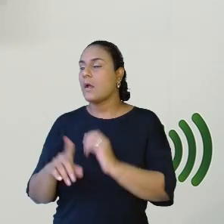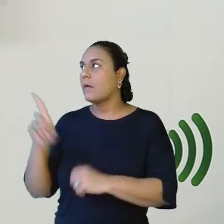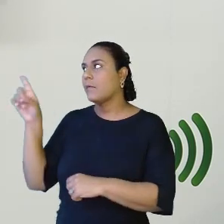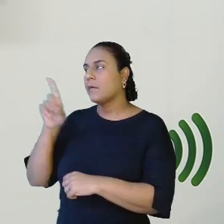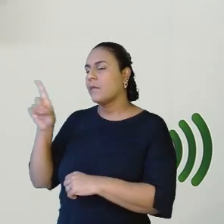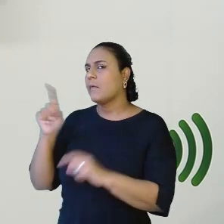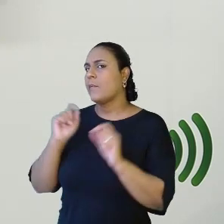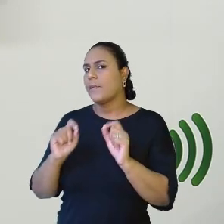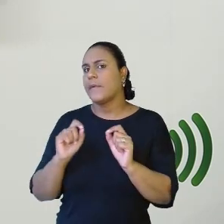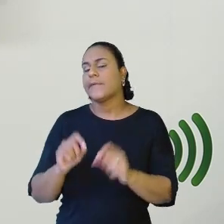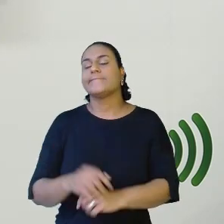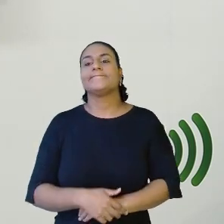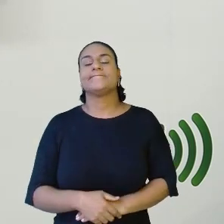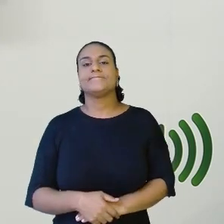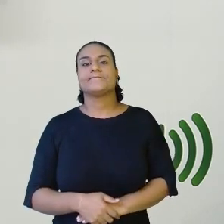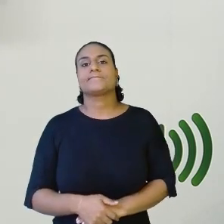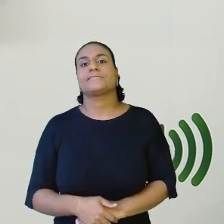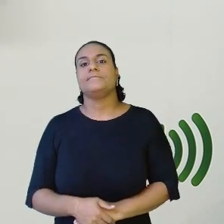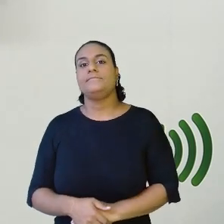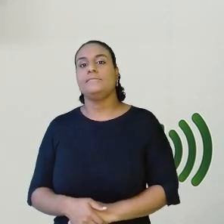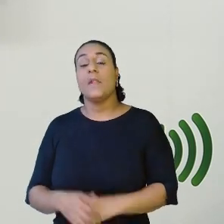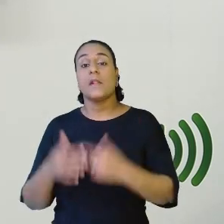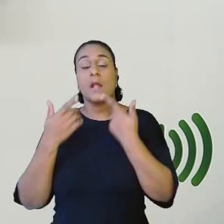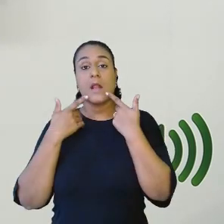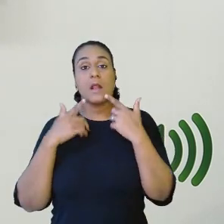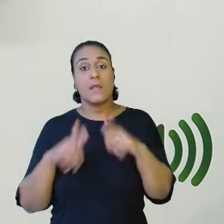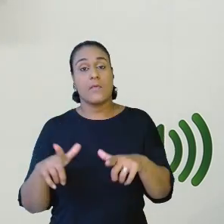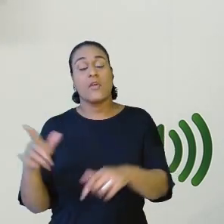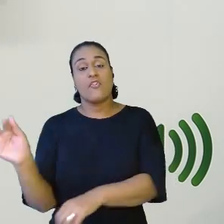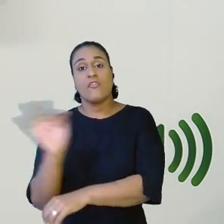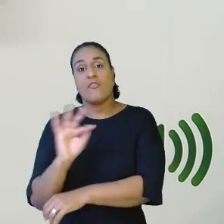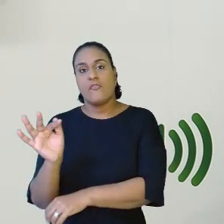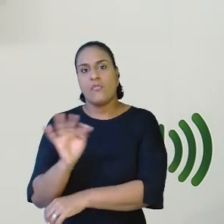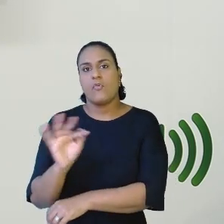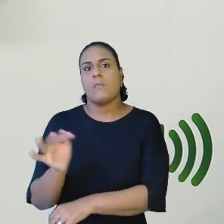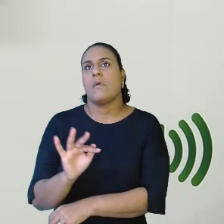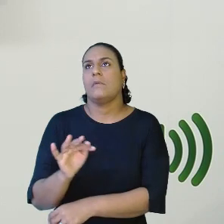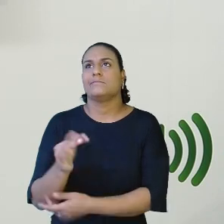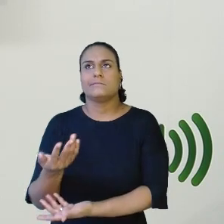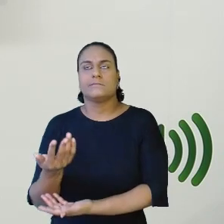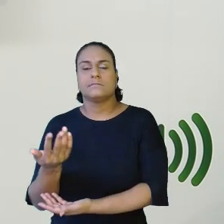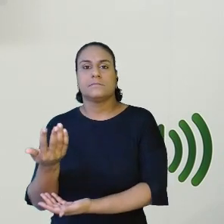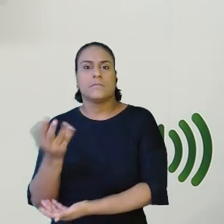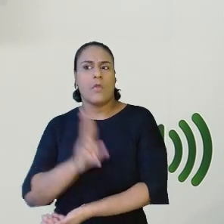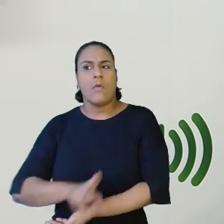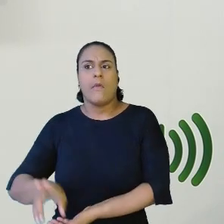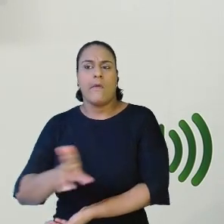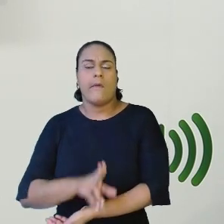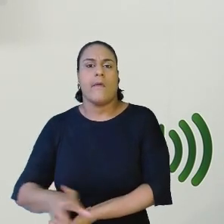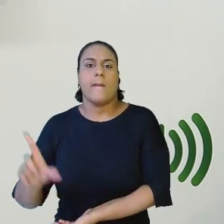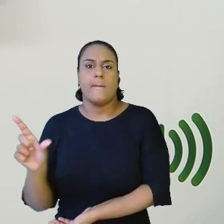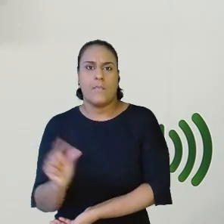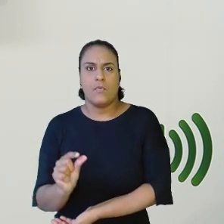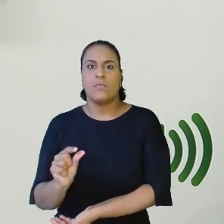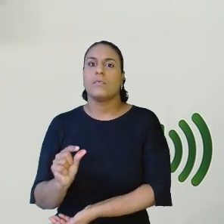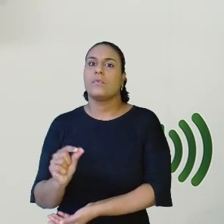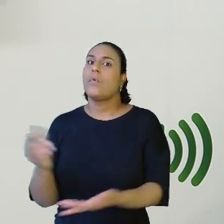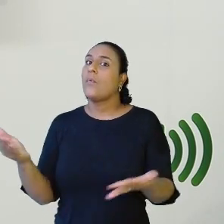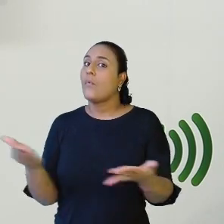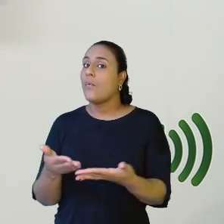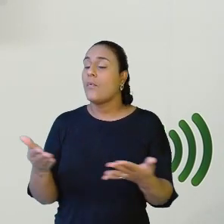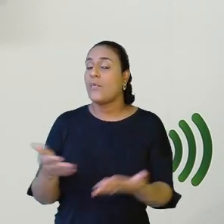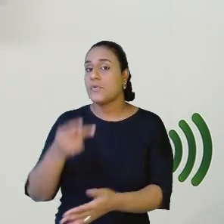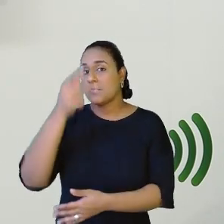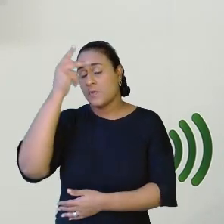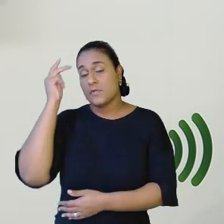lembrar que e-mail, como eu falei para vocês, na linguagem formal até que ele tem sido pouco usado. né? Hoje em dia as pessoas usam mais